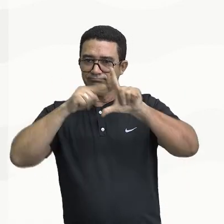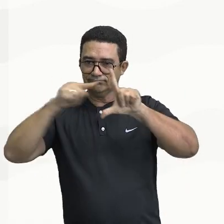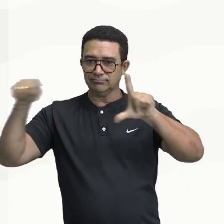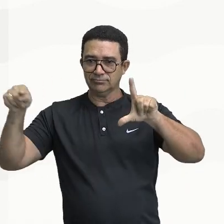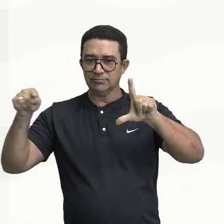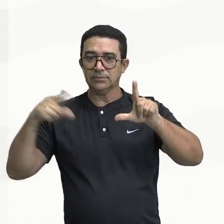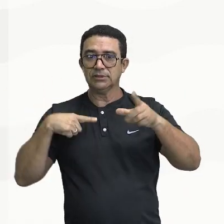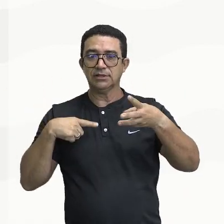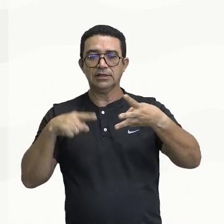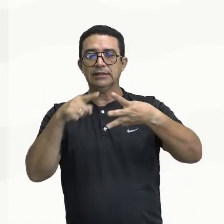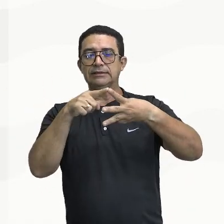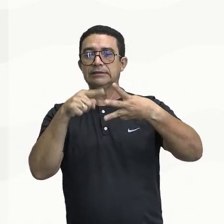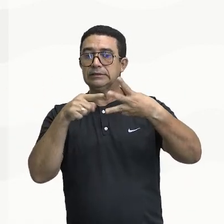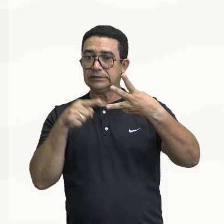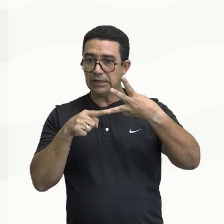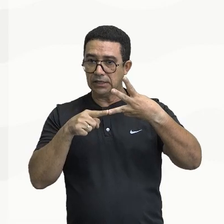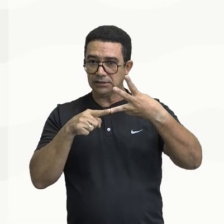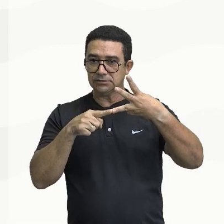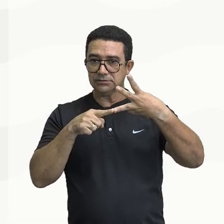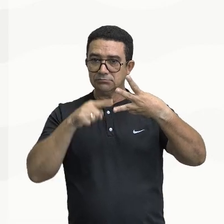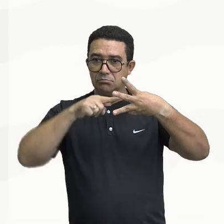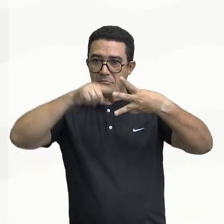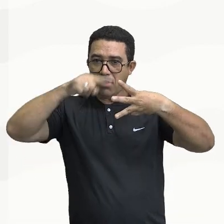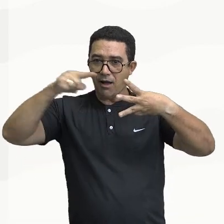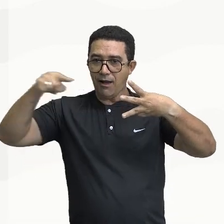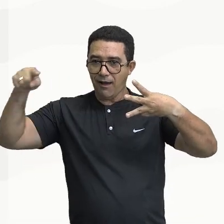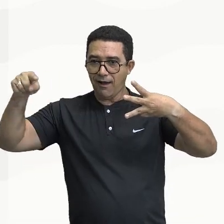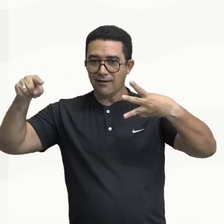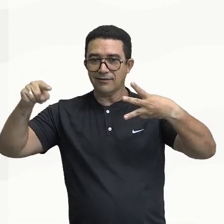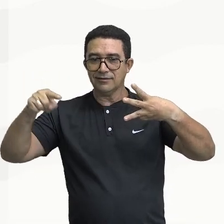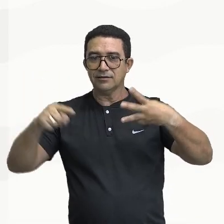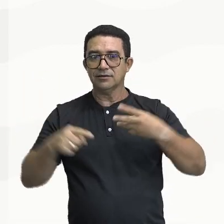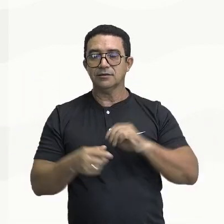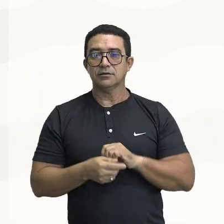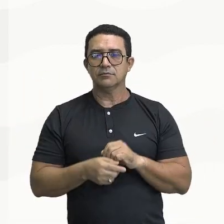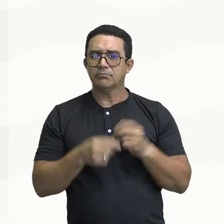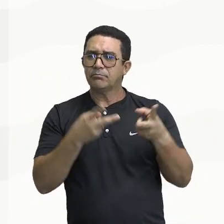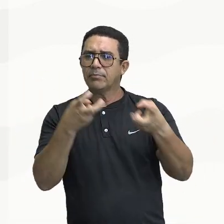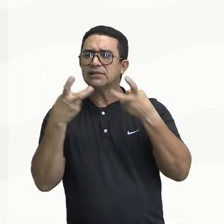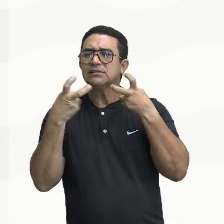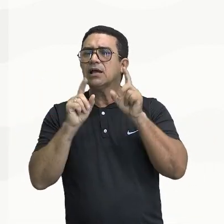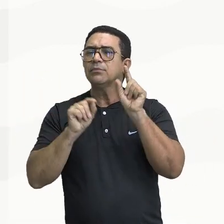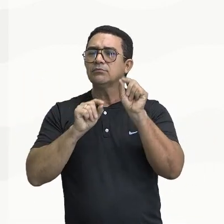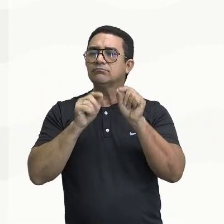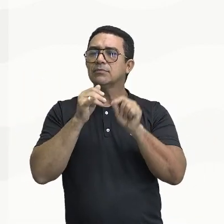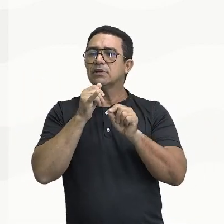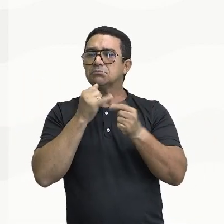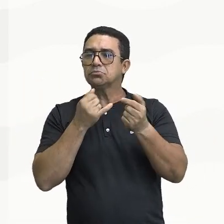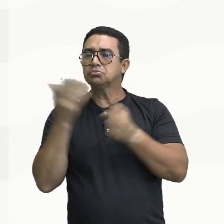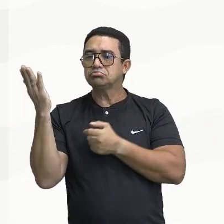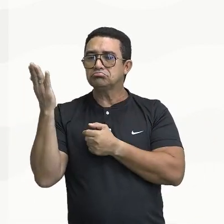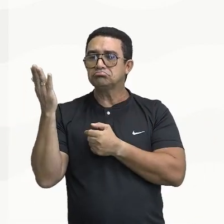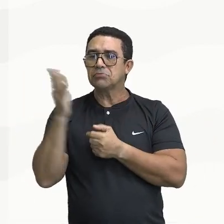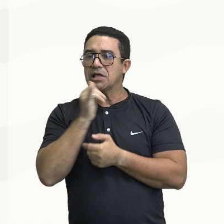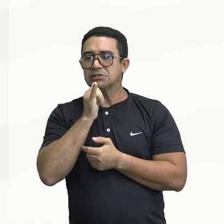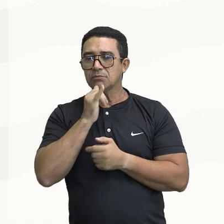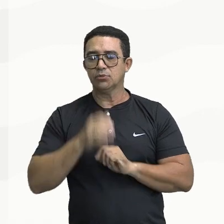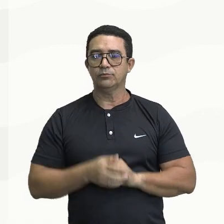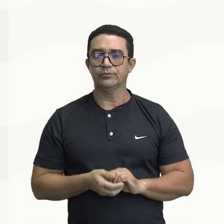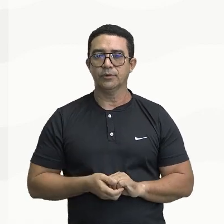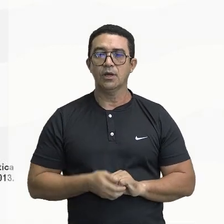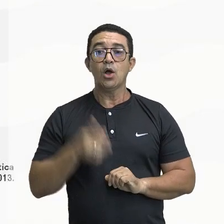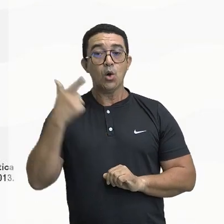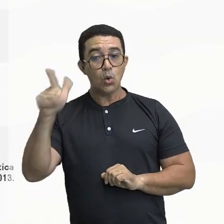são 3 gráficos em um, que a gente pode perceber aí nesse exemplo. Um outro gráfico que a gente